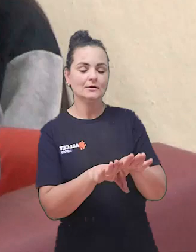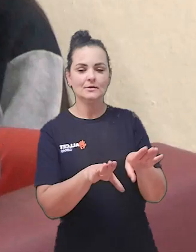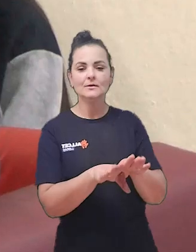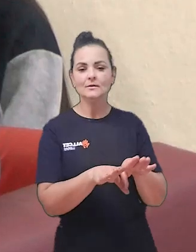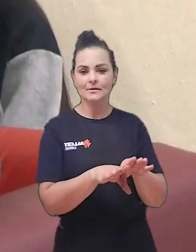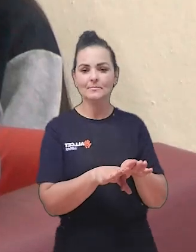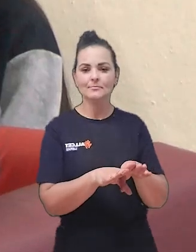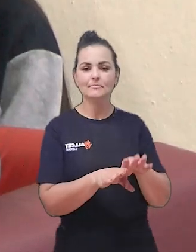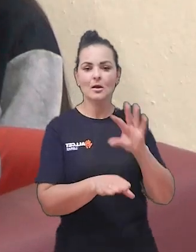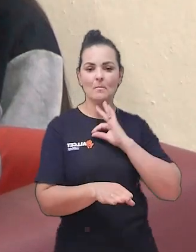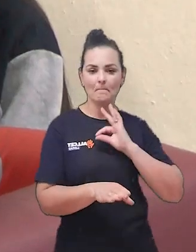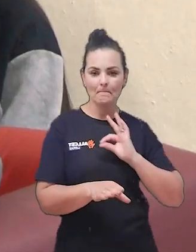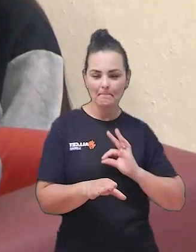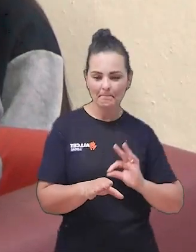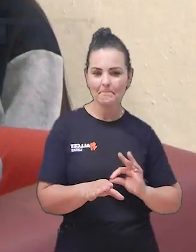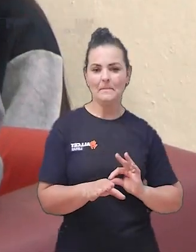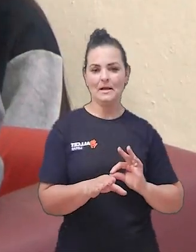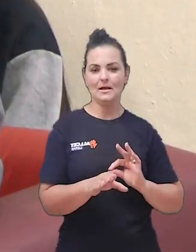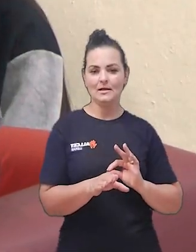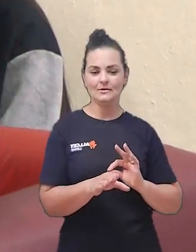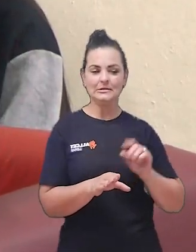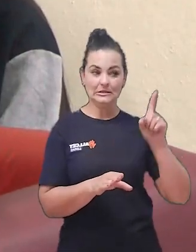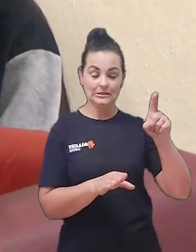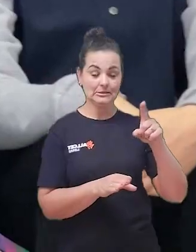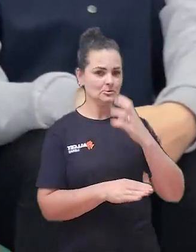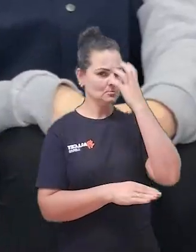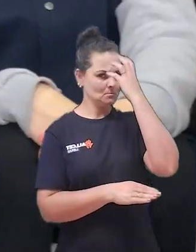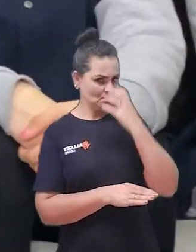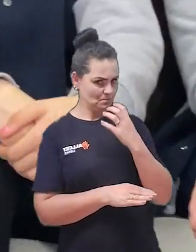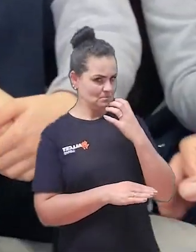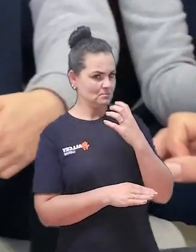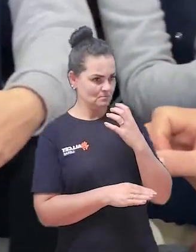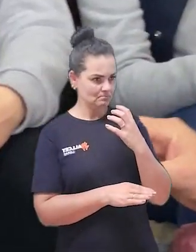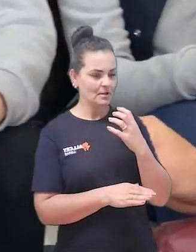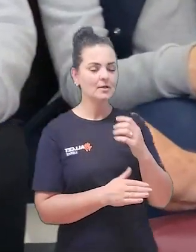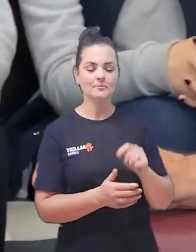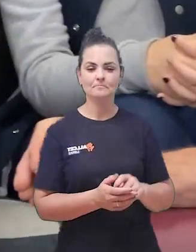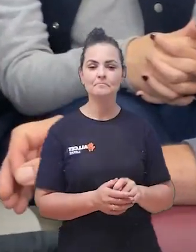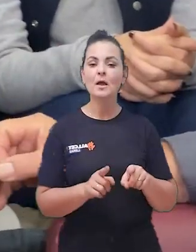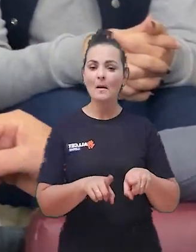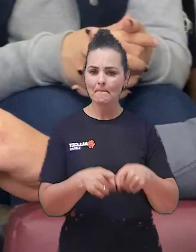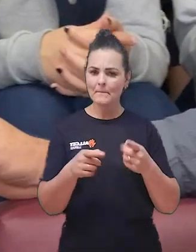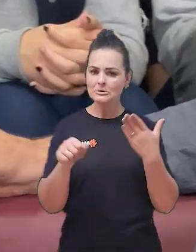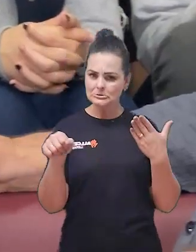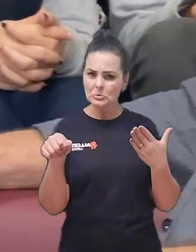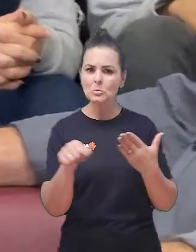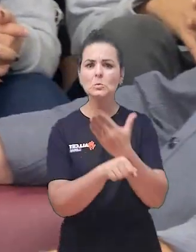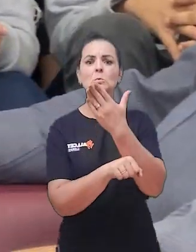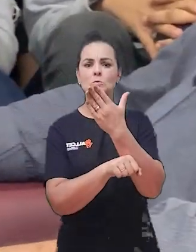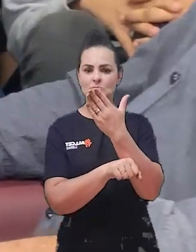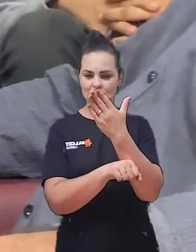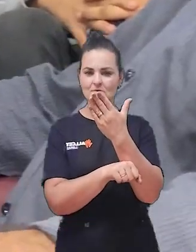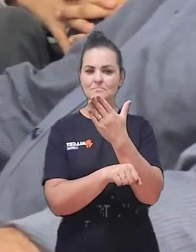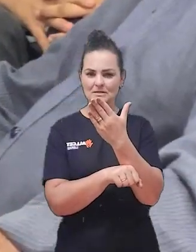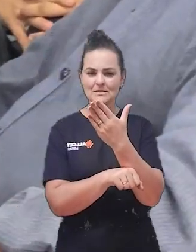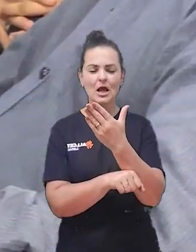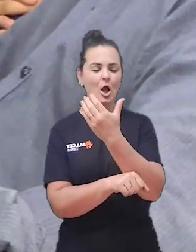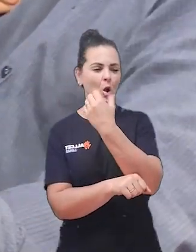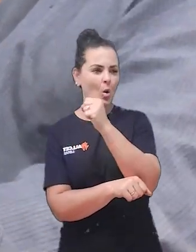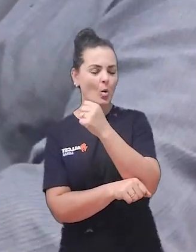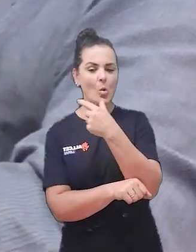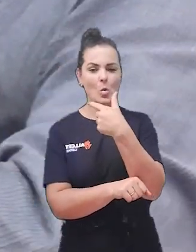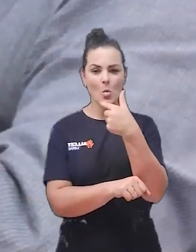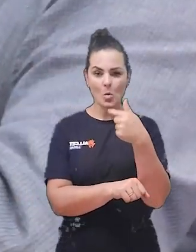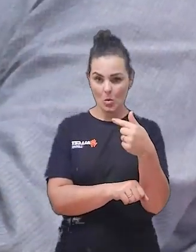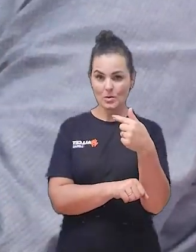maristas, brabos. E eu consegui passar na posição